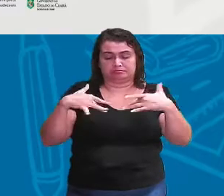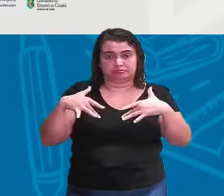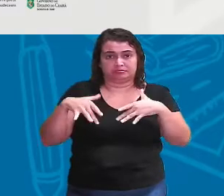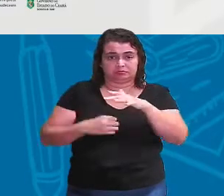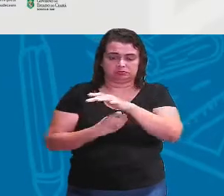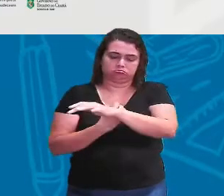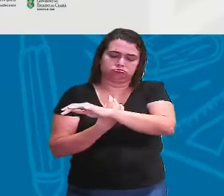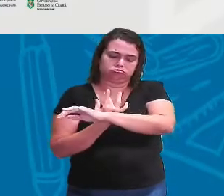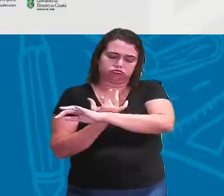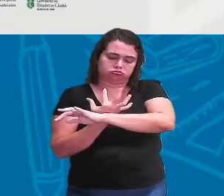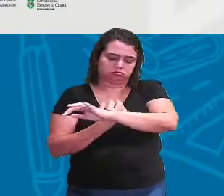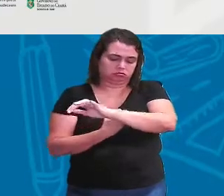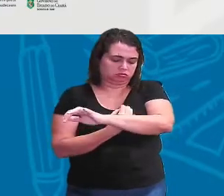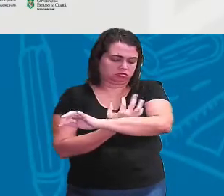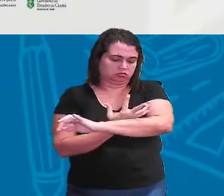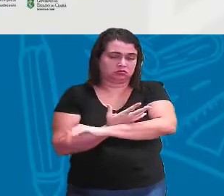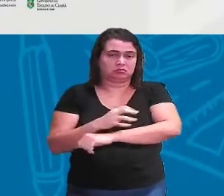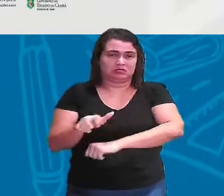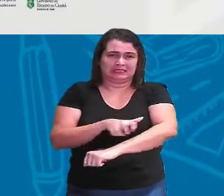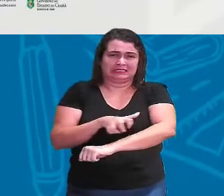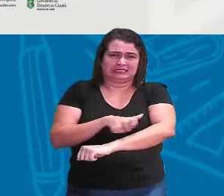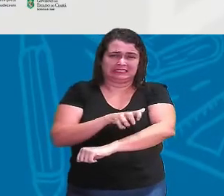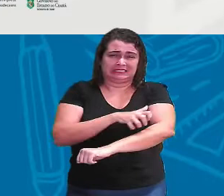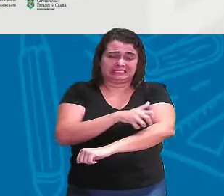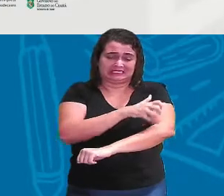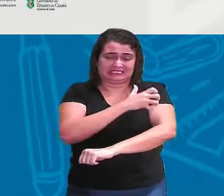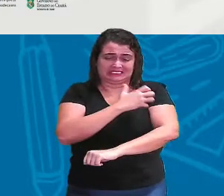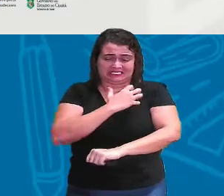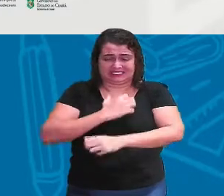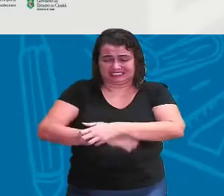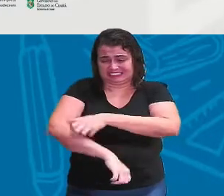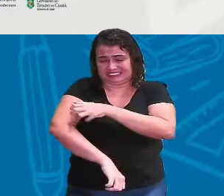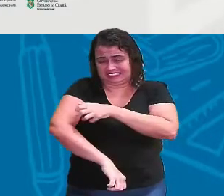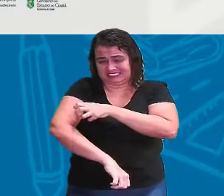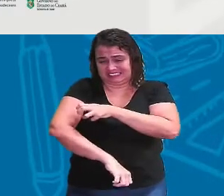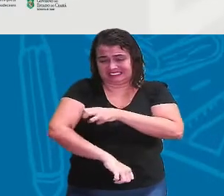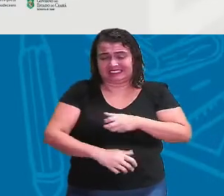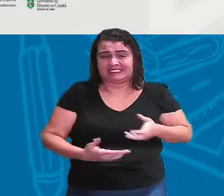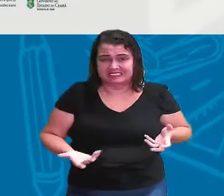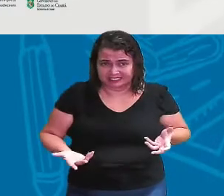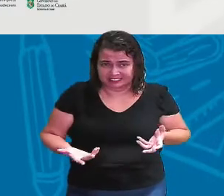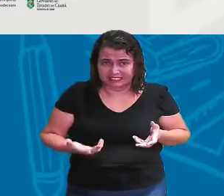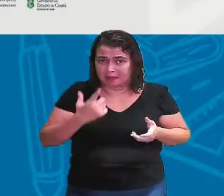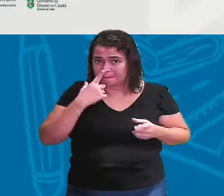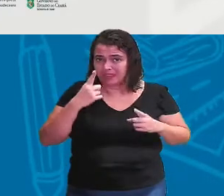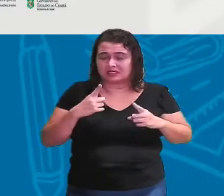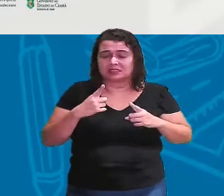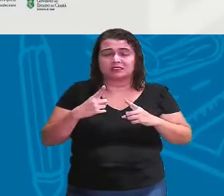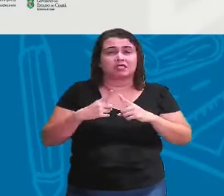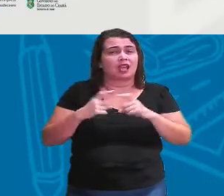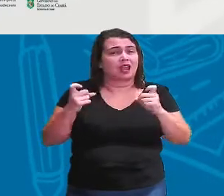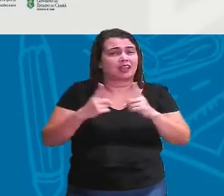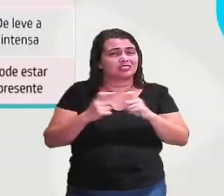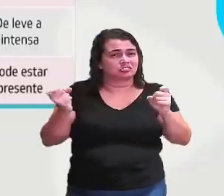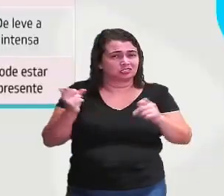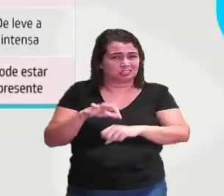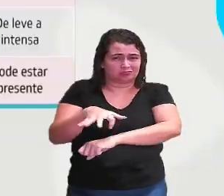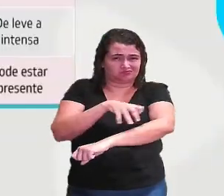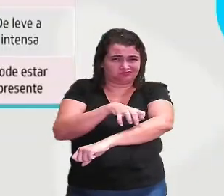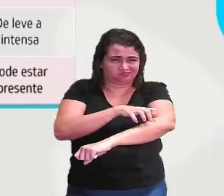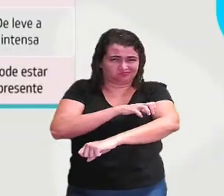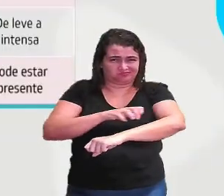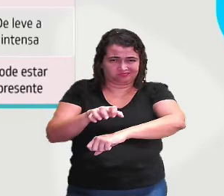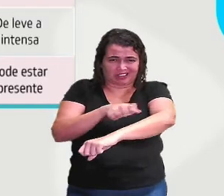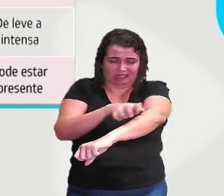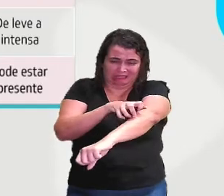pele, principalmente a histamina, isso vai dar uma sensação de coceira. É como se fosse uma espécie de alergia cutânea, tá? E aí ó, vai